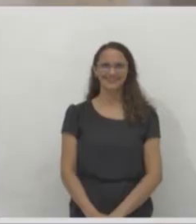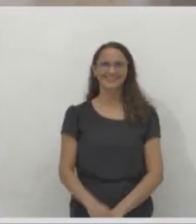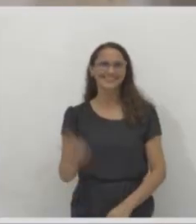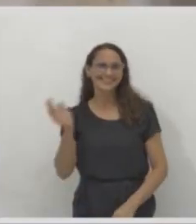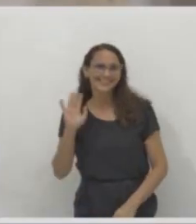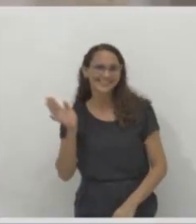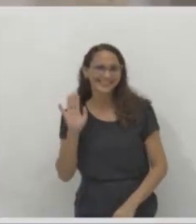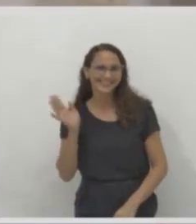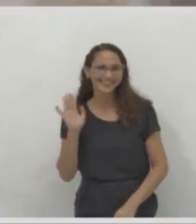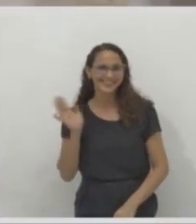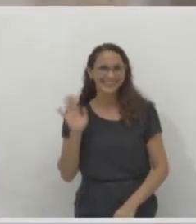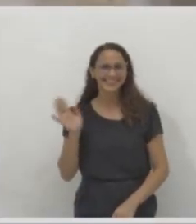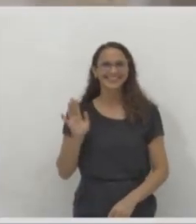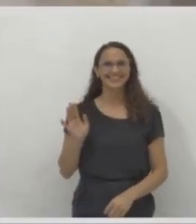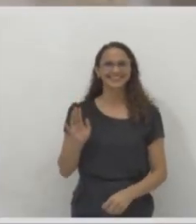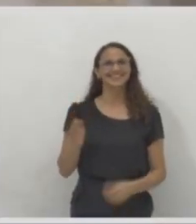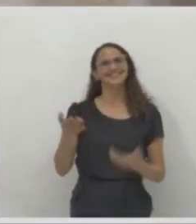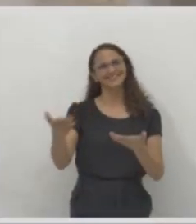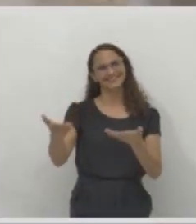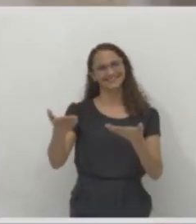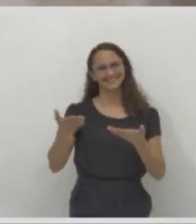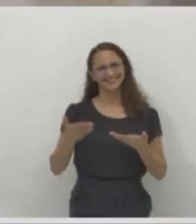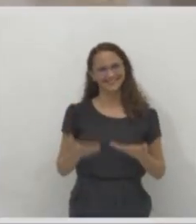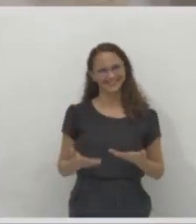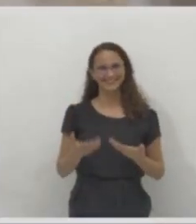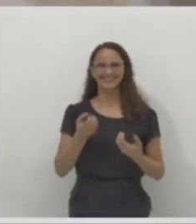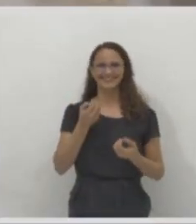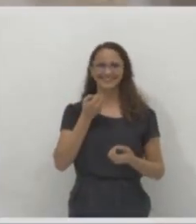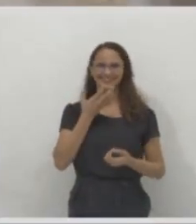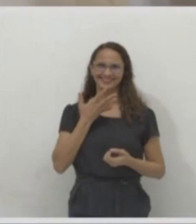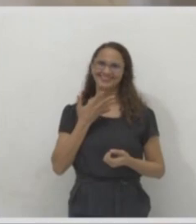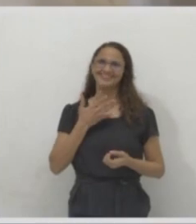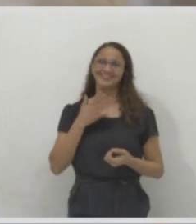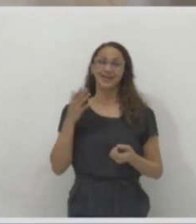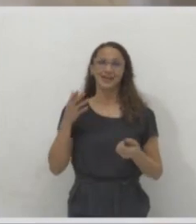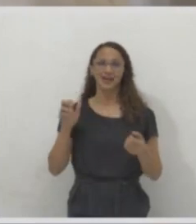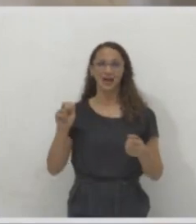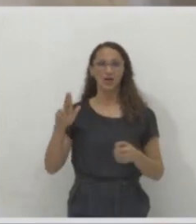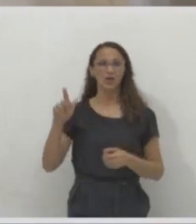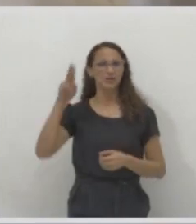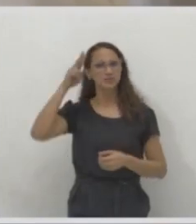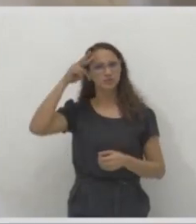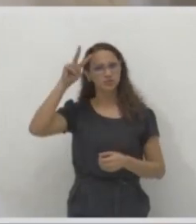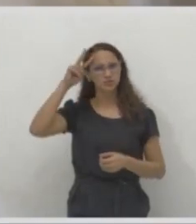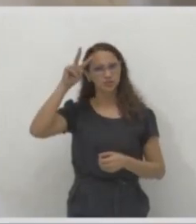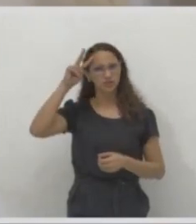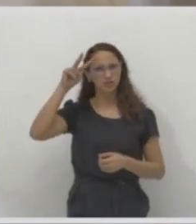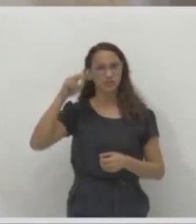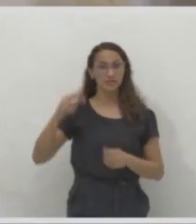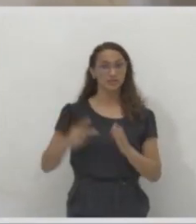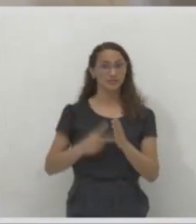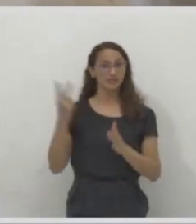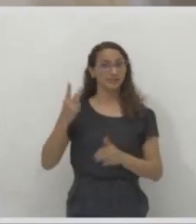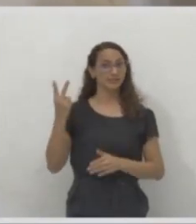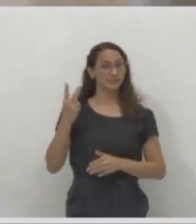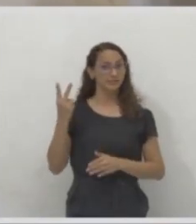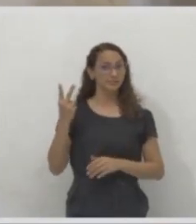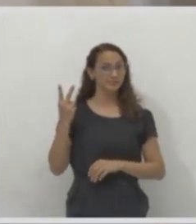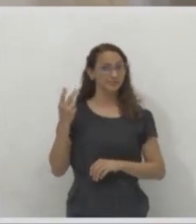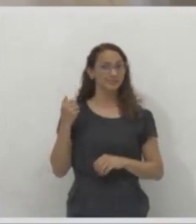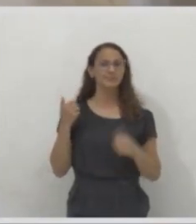Olá, pessoal! Bem-vindos novamente à aula de História, a nossa segunda aula, né? E hoje nós